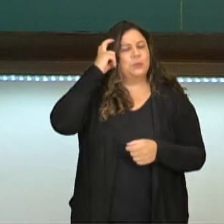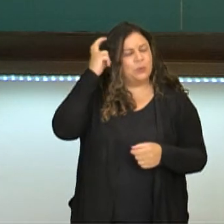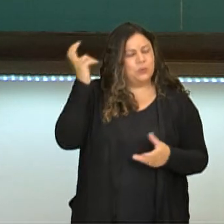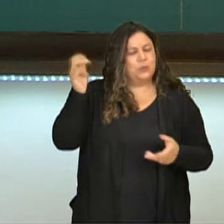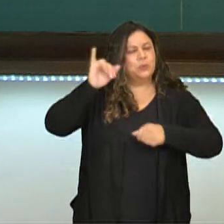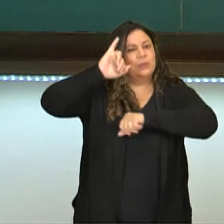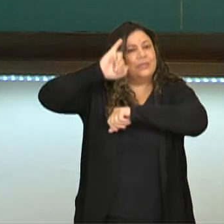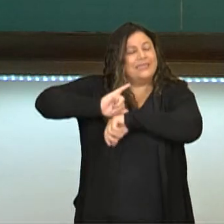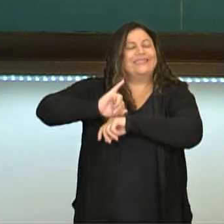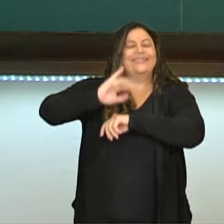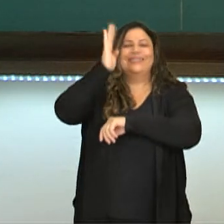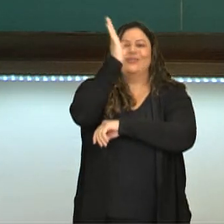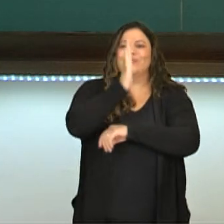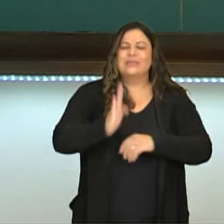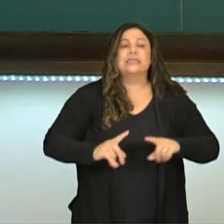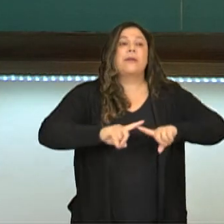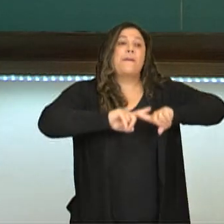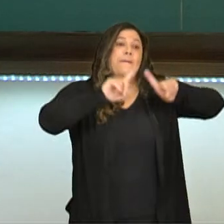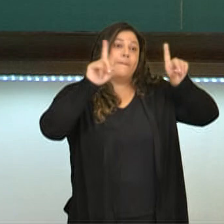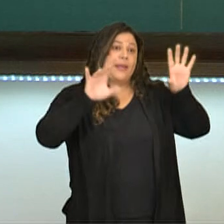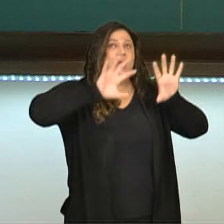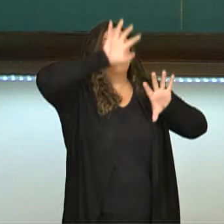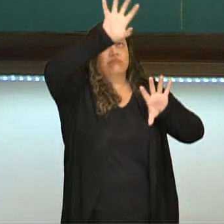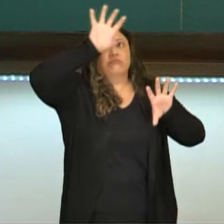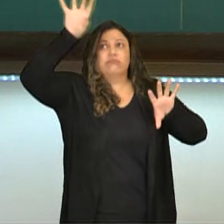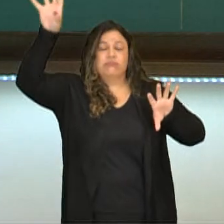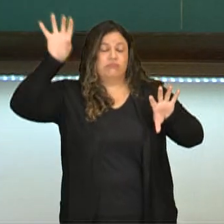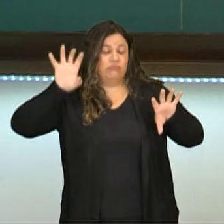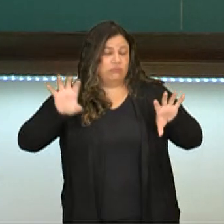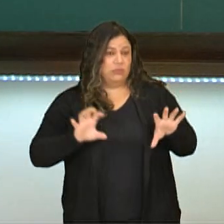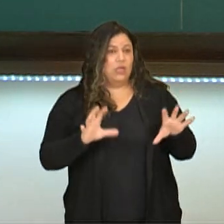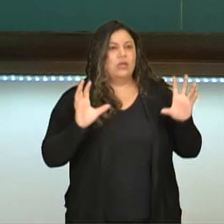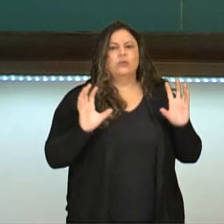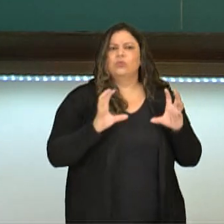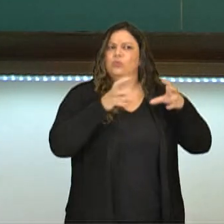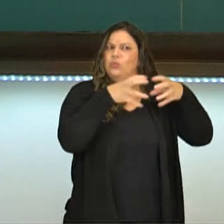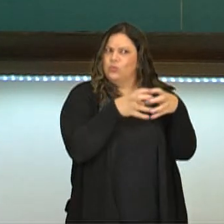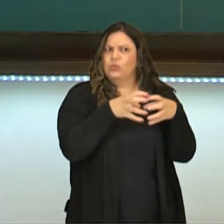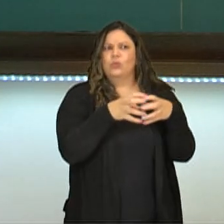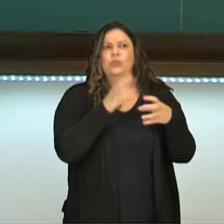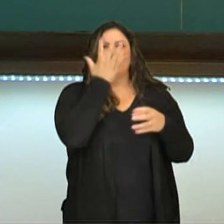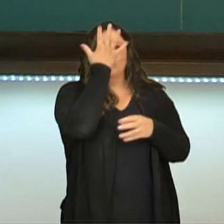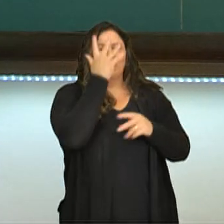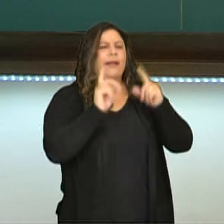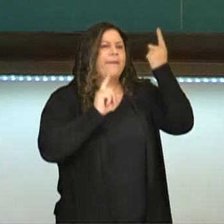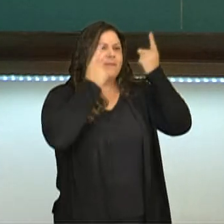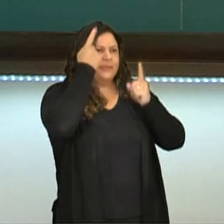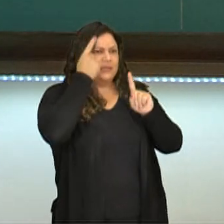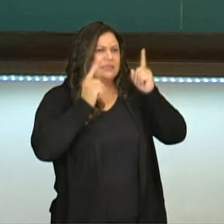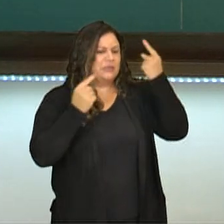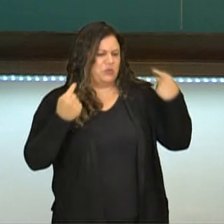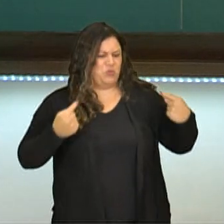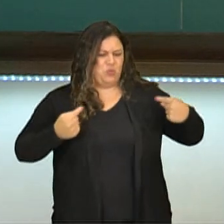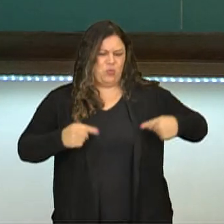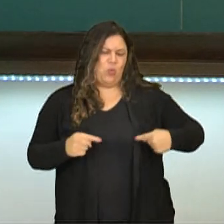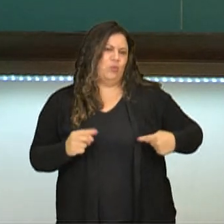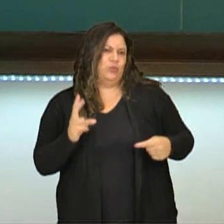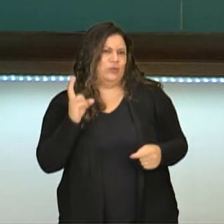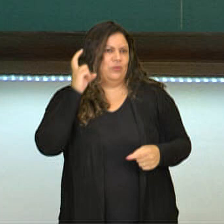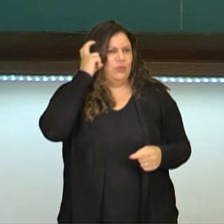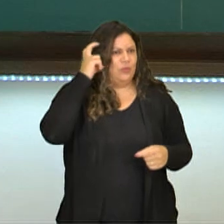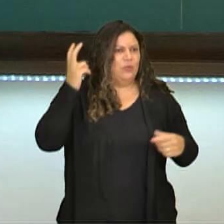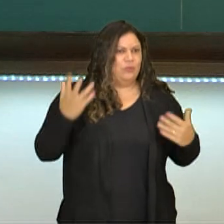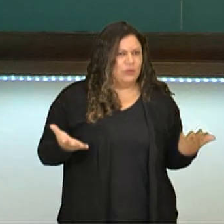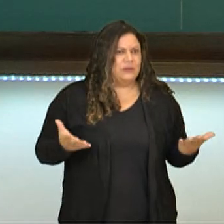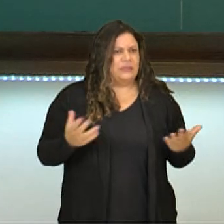Brasil. Entretanto, algumas regiões e alguns grupos fazem do carnaval movimentos de contracultura.